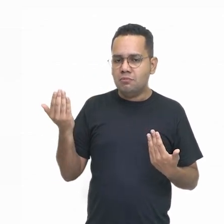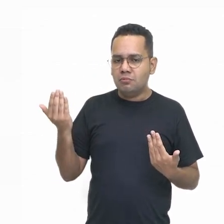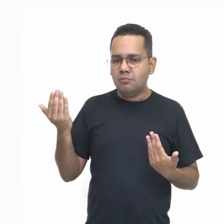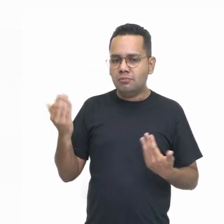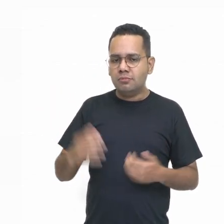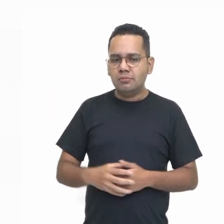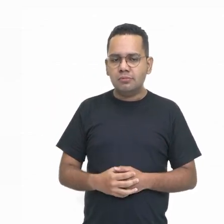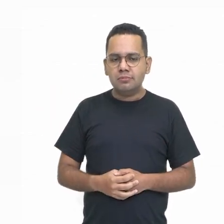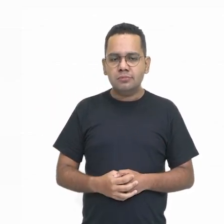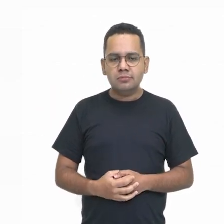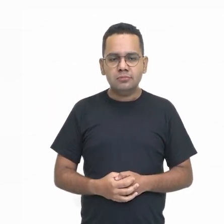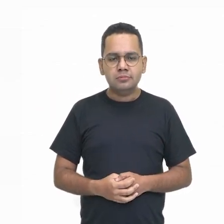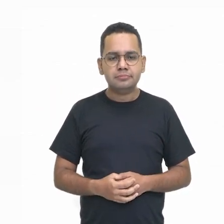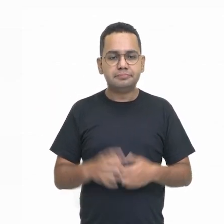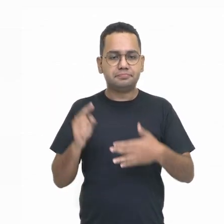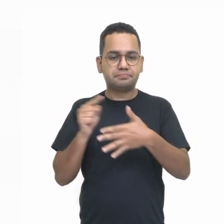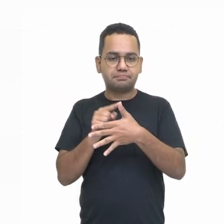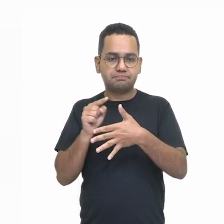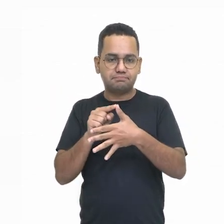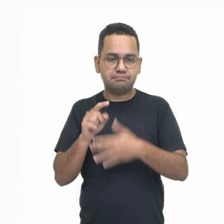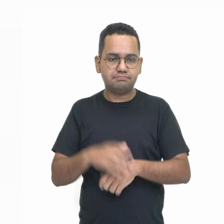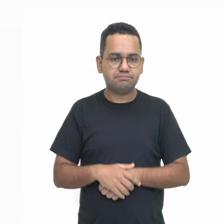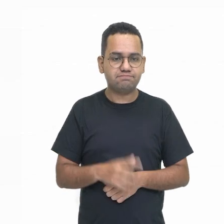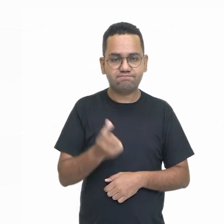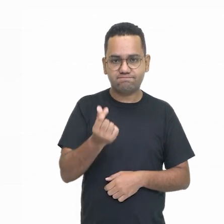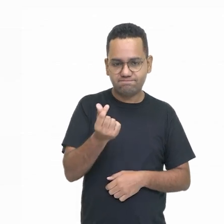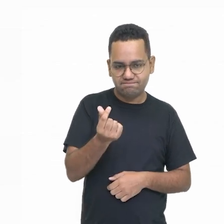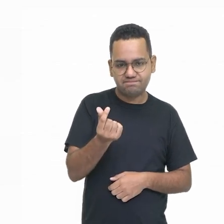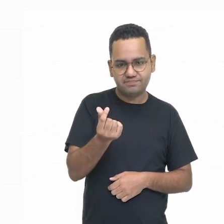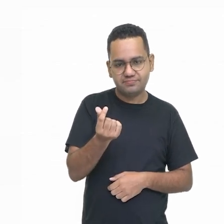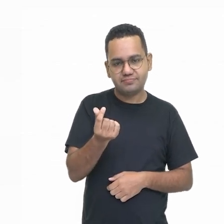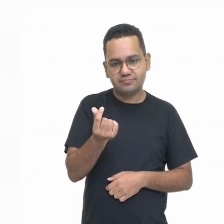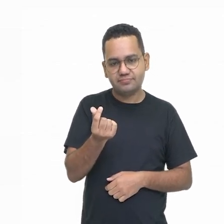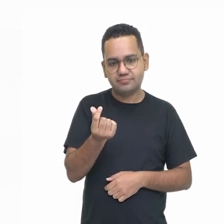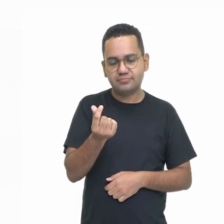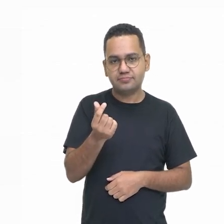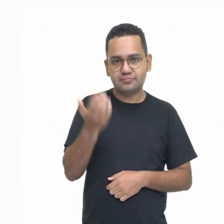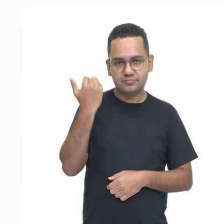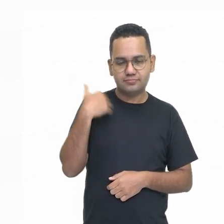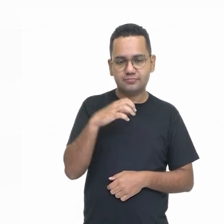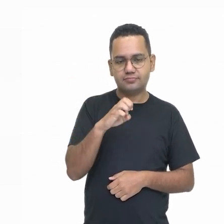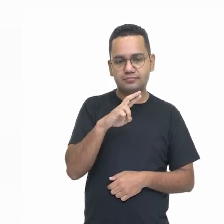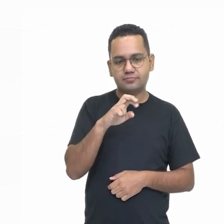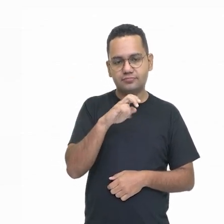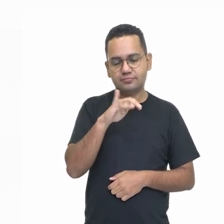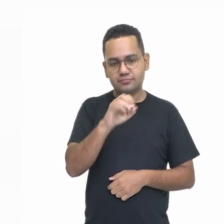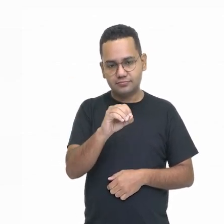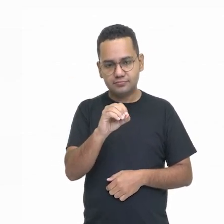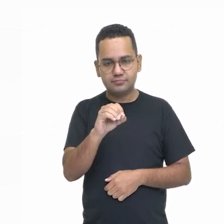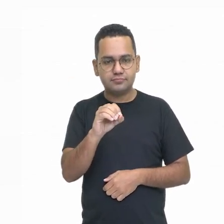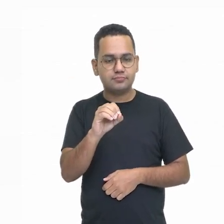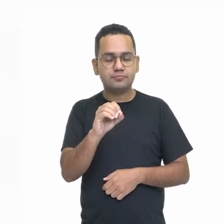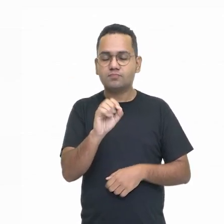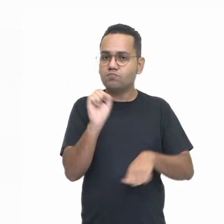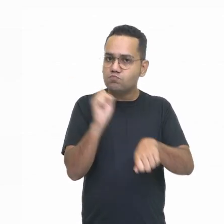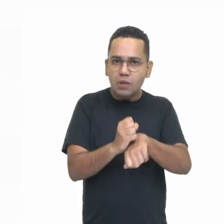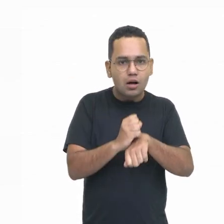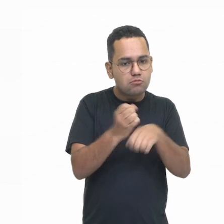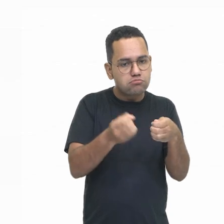5 tópicos. Olha só, cruzeiro morre, nasce o cruzado. Bancos